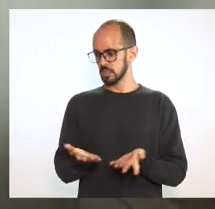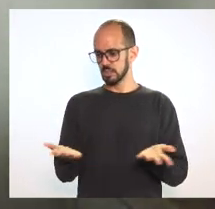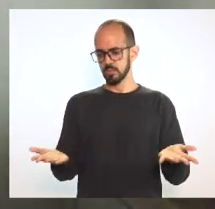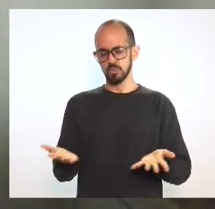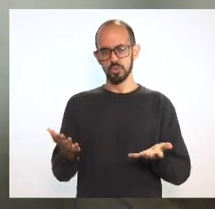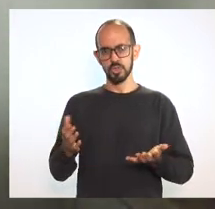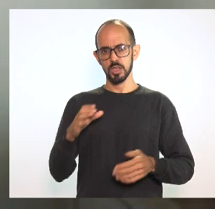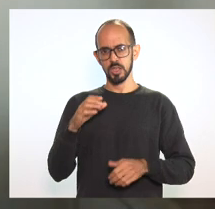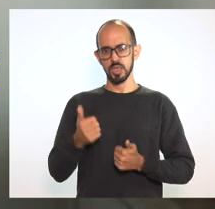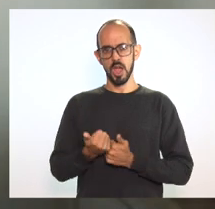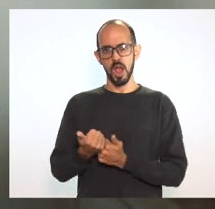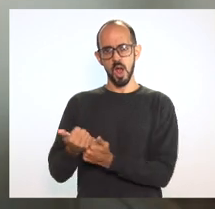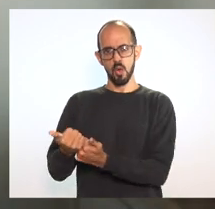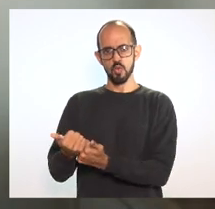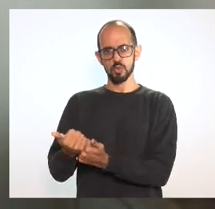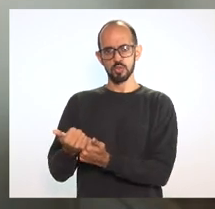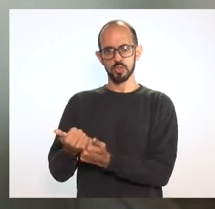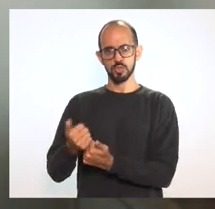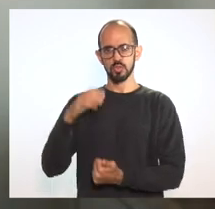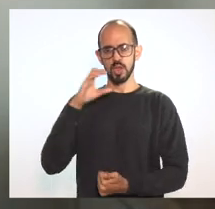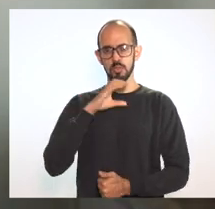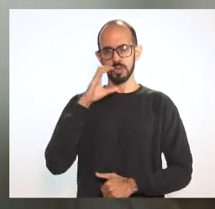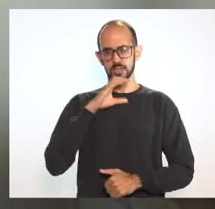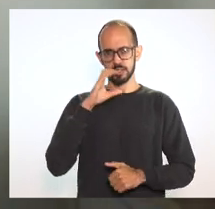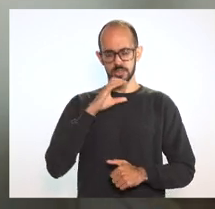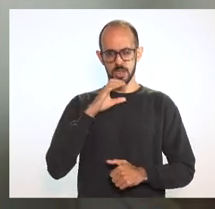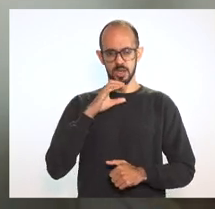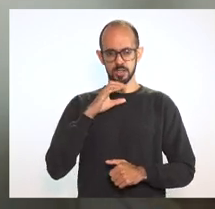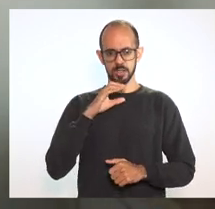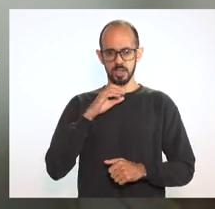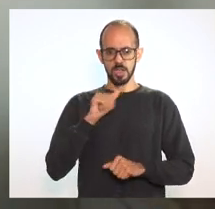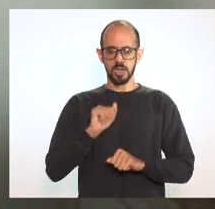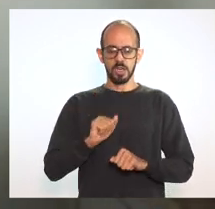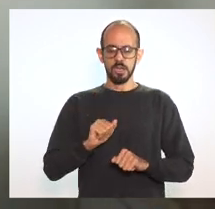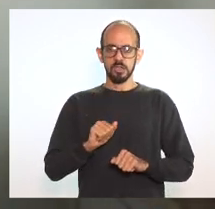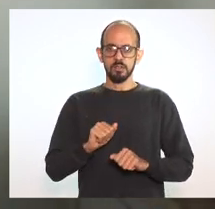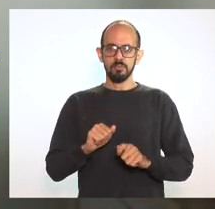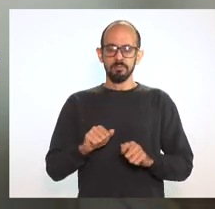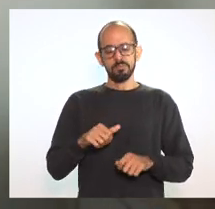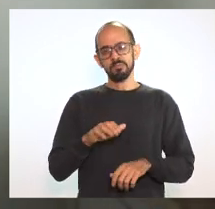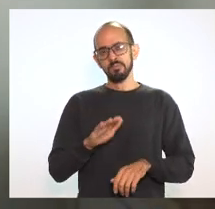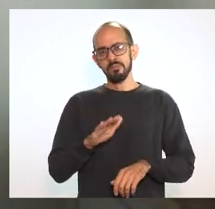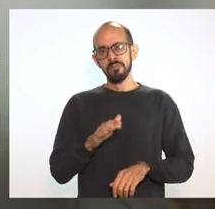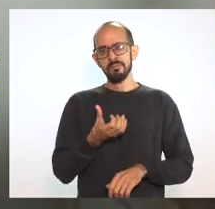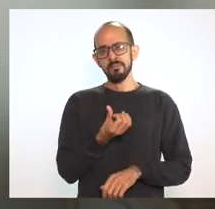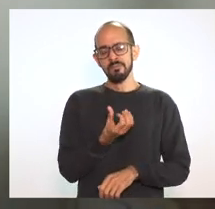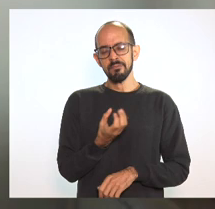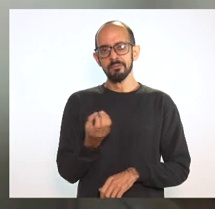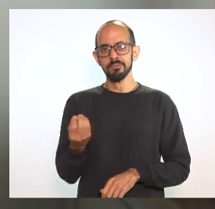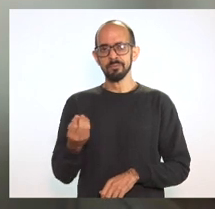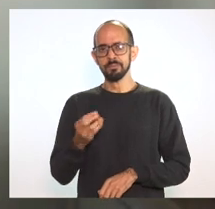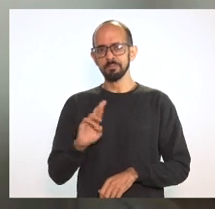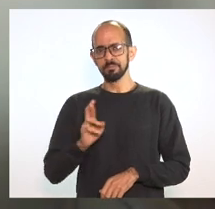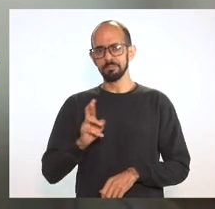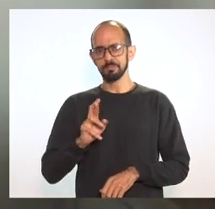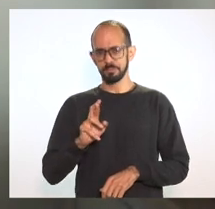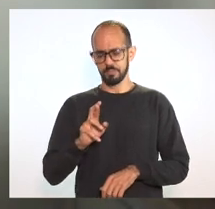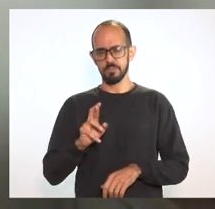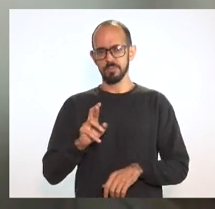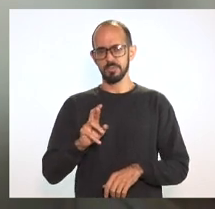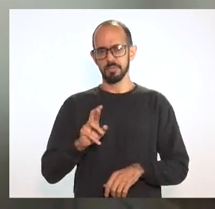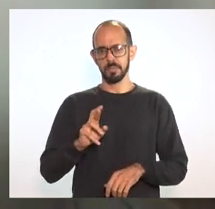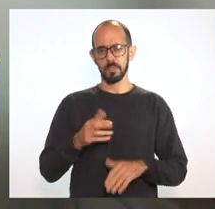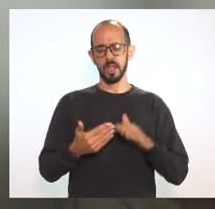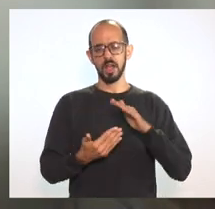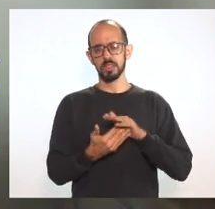emergenciais relevantes, no mínimo na ordem de R$ 600, enquanto